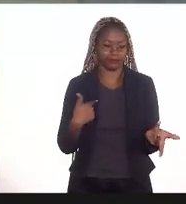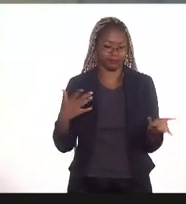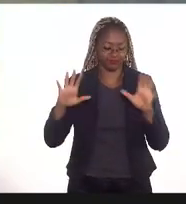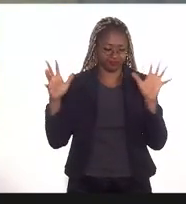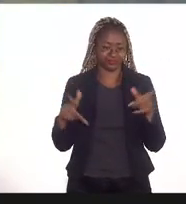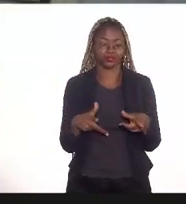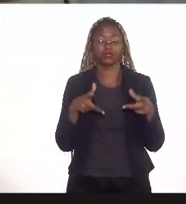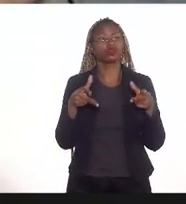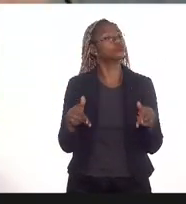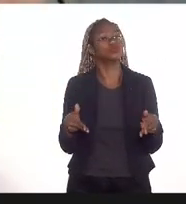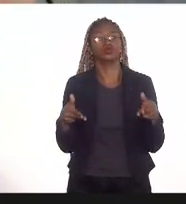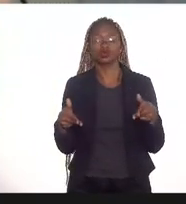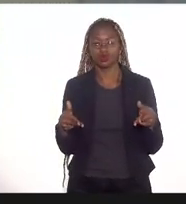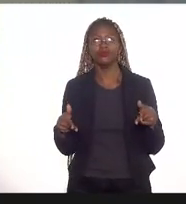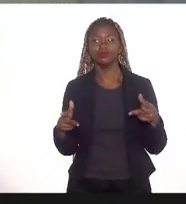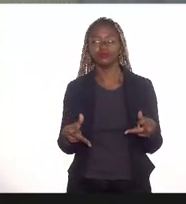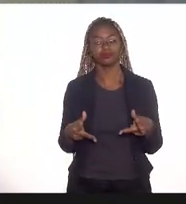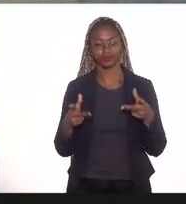mesmo nível de...